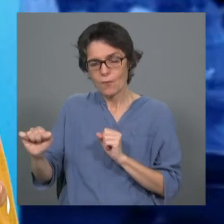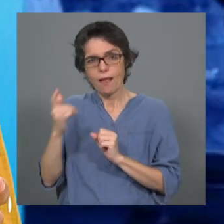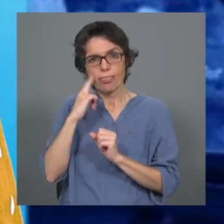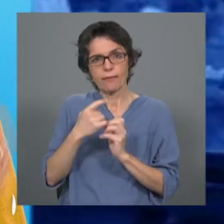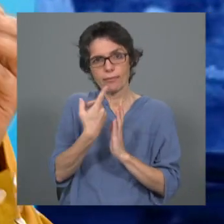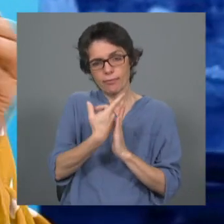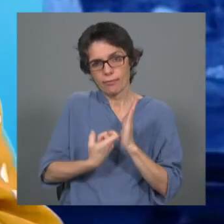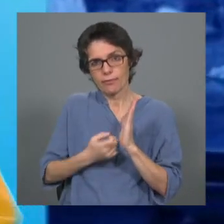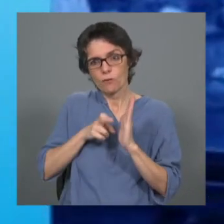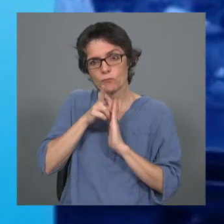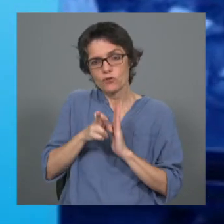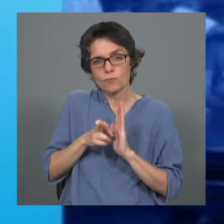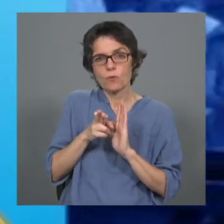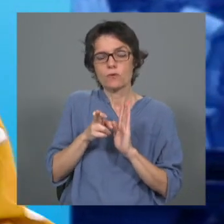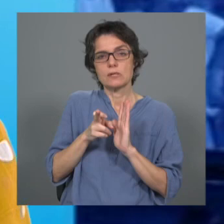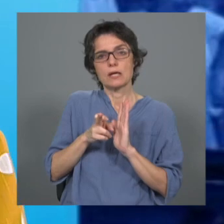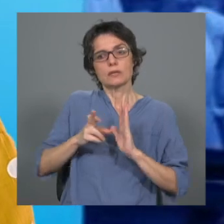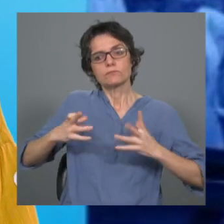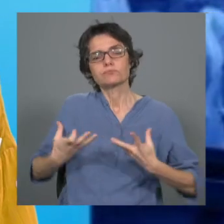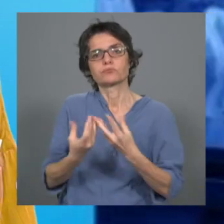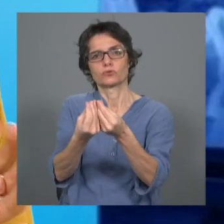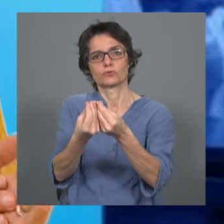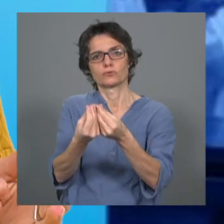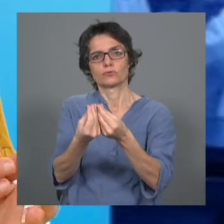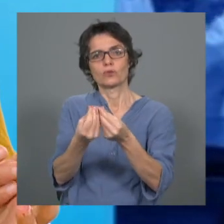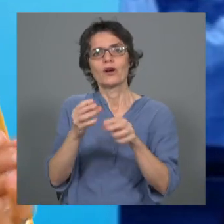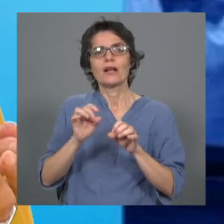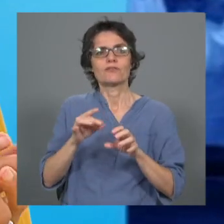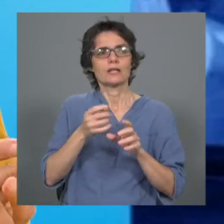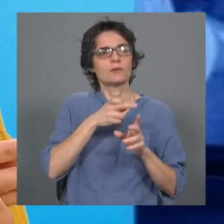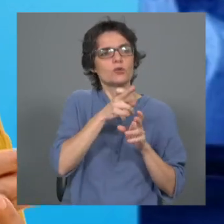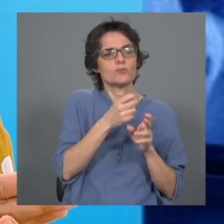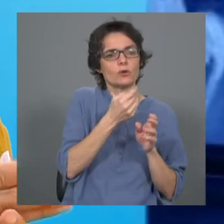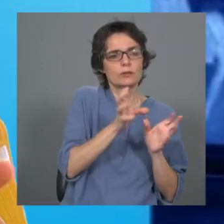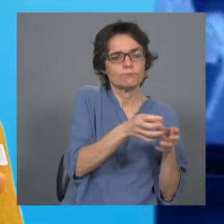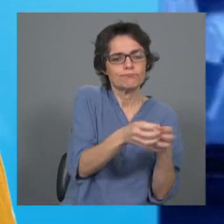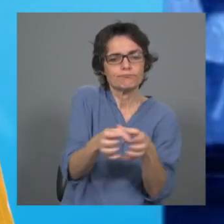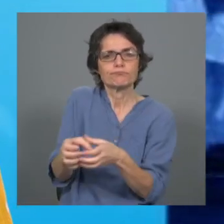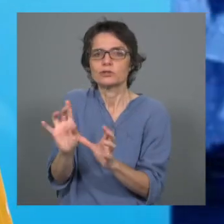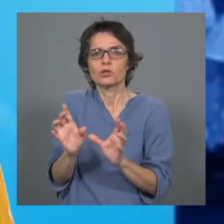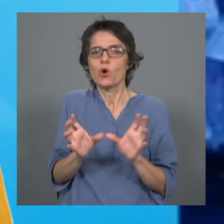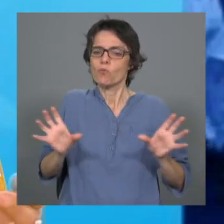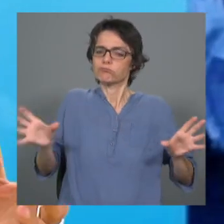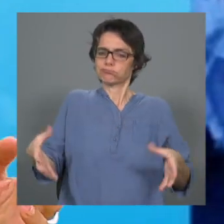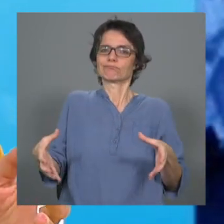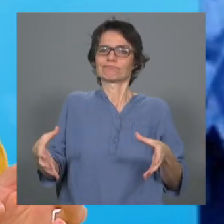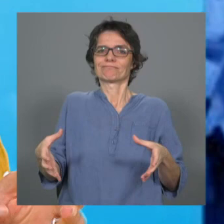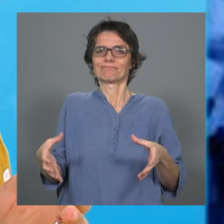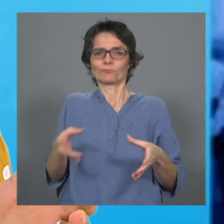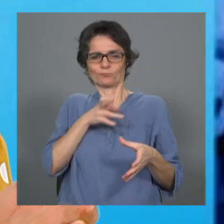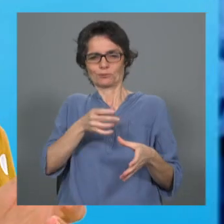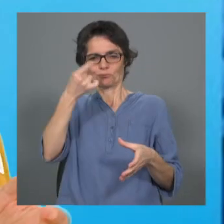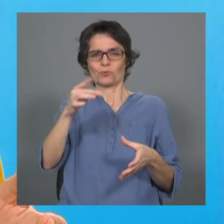resposta conjunta e não por pequenos grupinhos. E isso já acabou por dar espaço na caminhada sinodal a esta